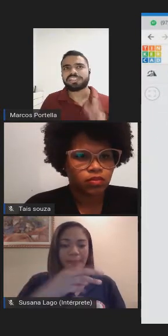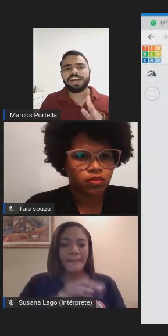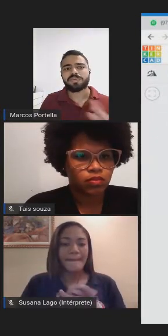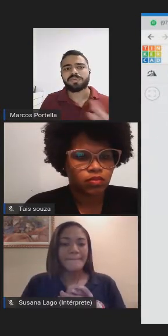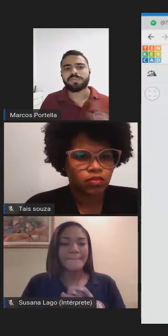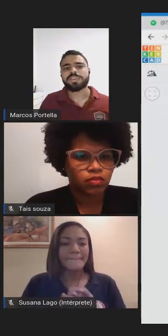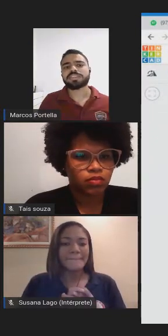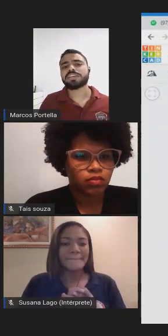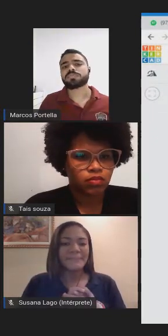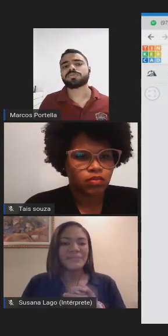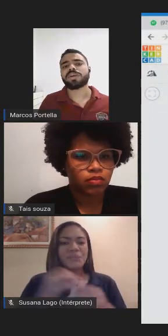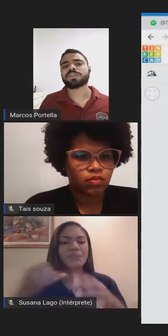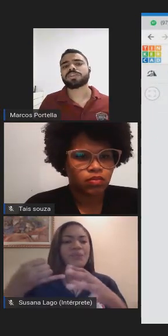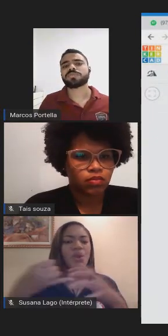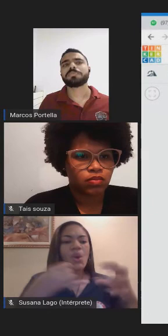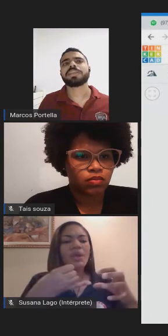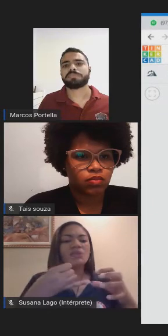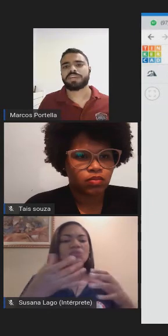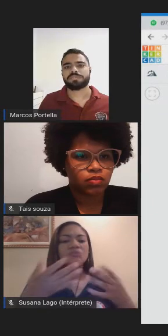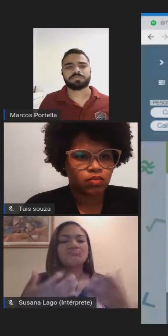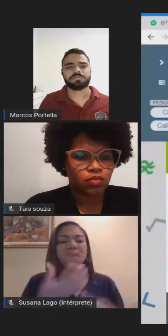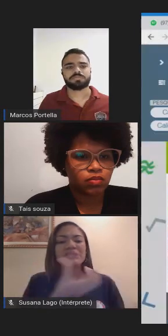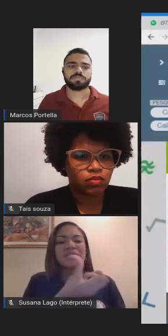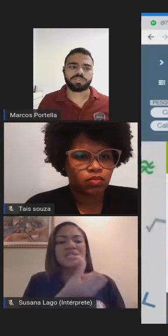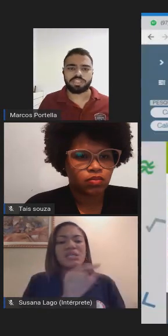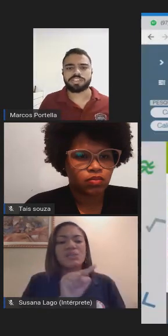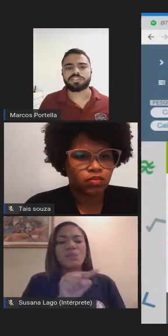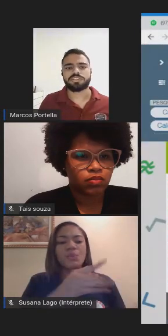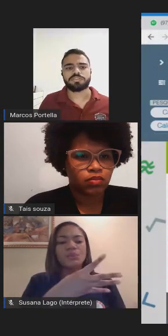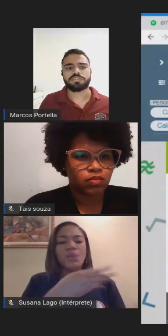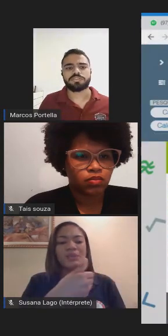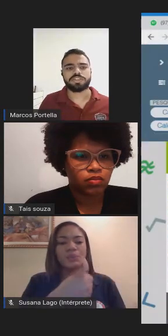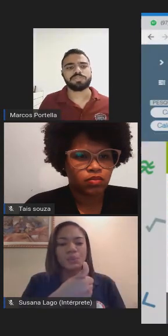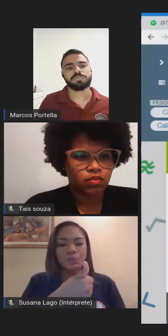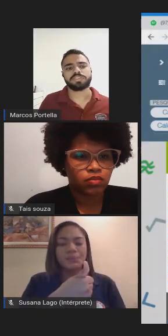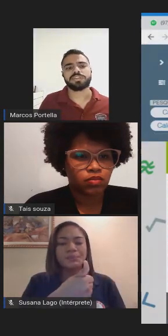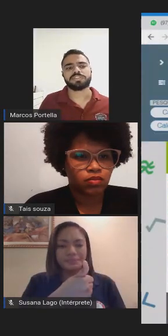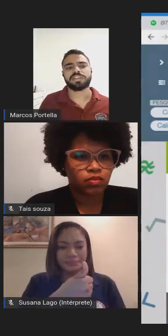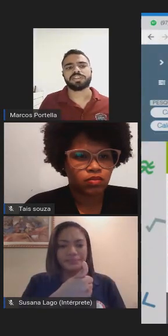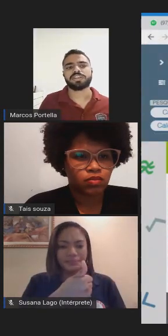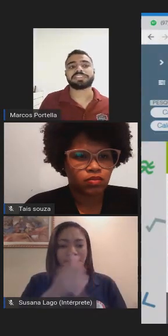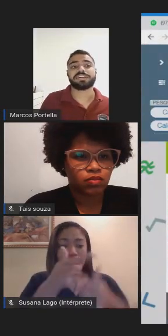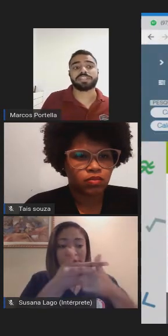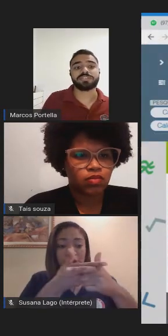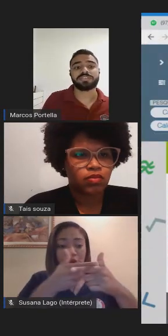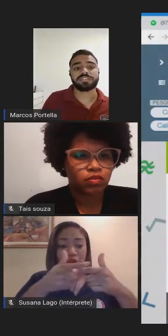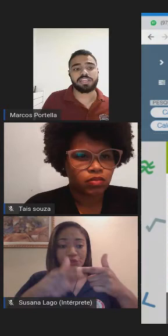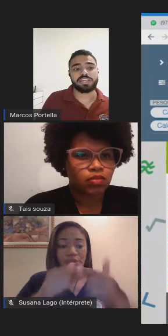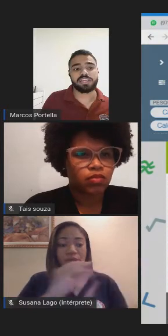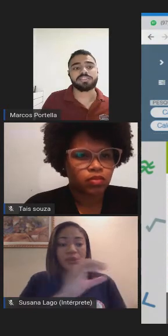Qual a corrente geral? 6,41 mA, ou seja, dividido por